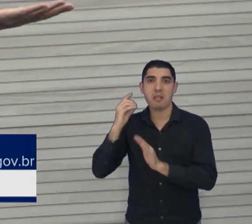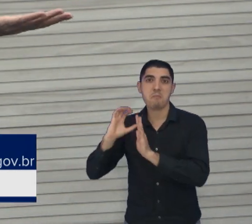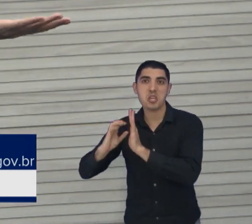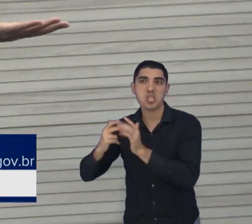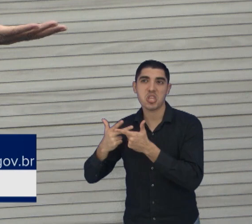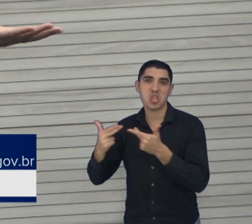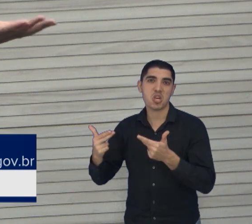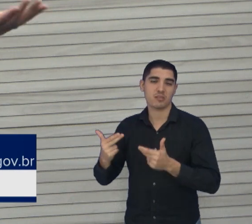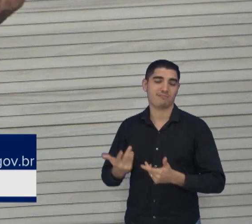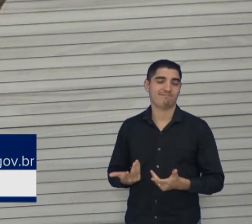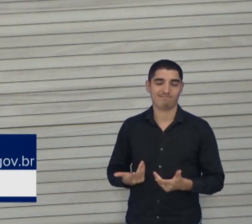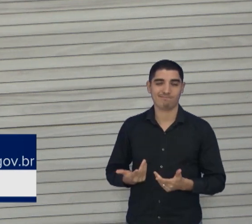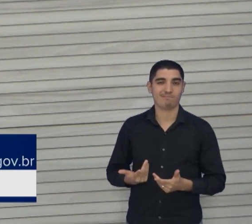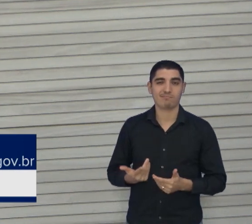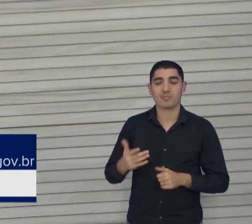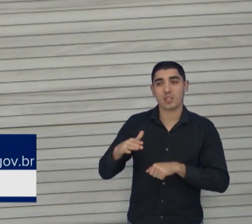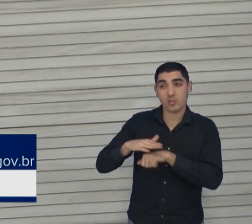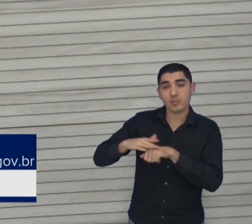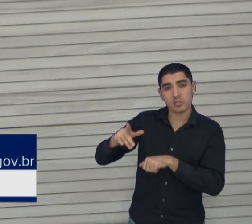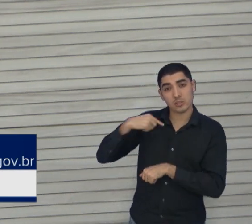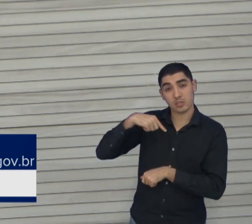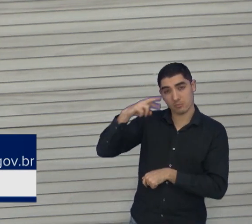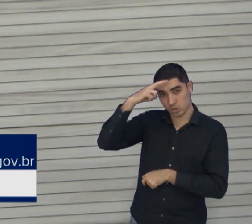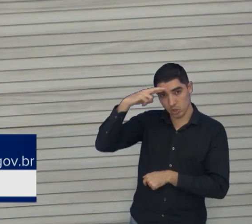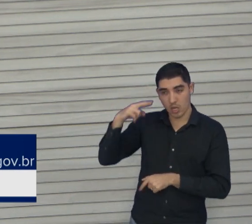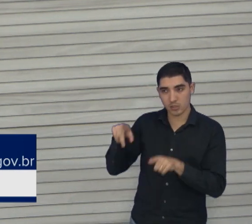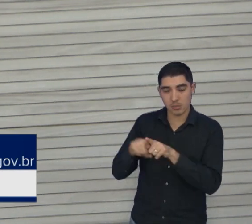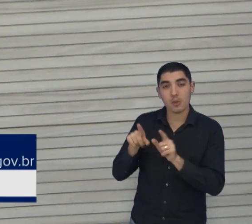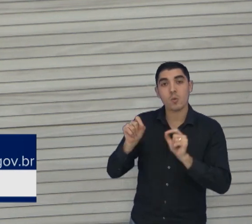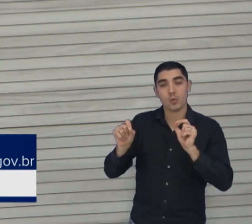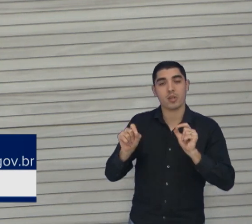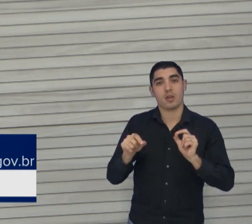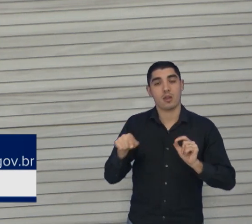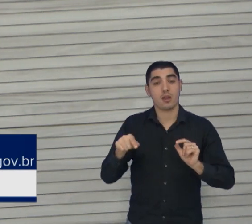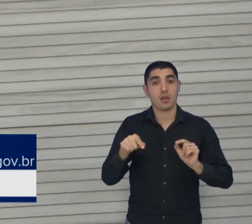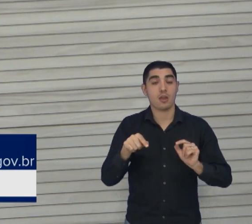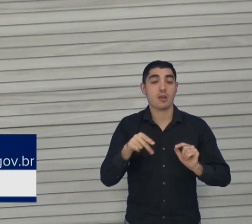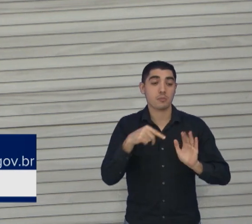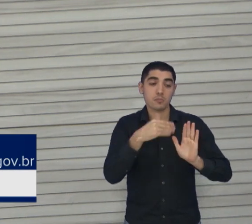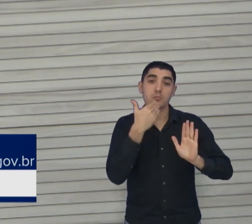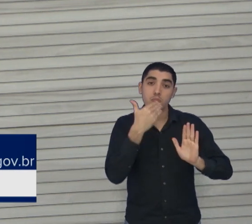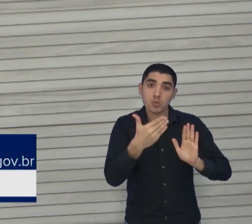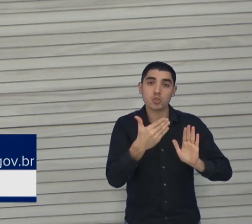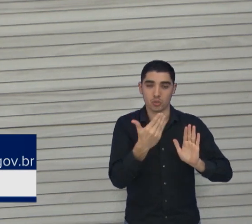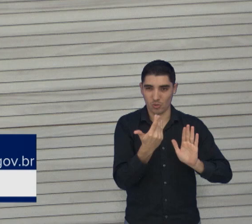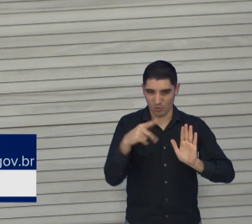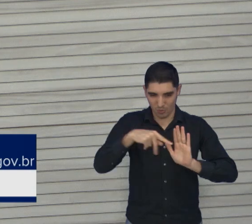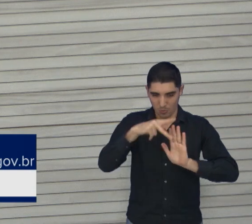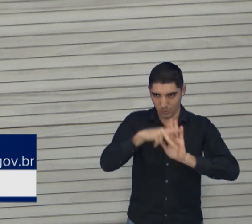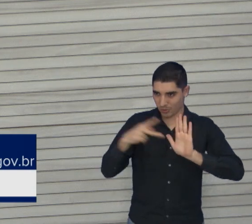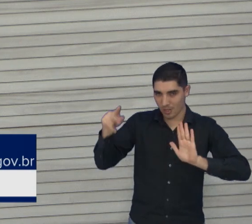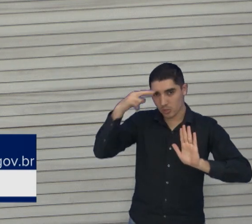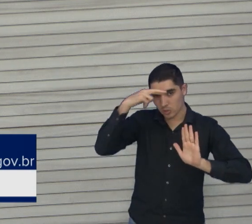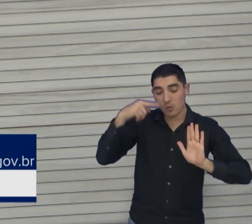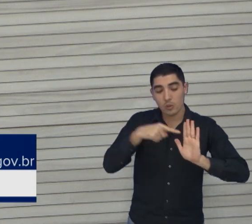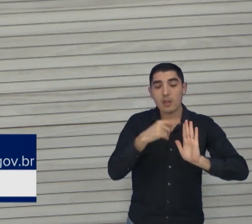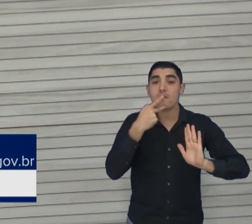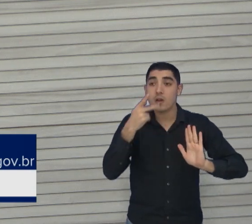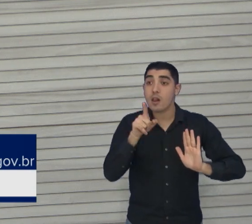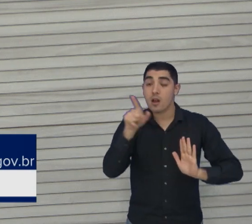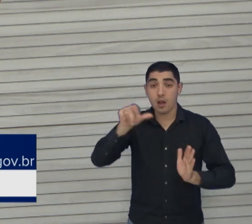bem devagarzinho, que está autorizando as unidades de saúde terem o